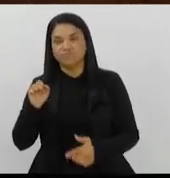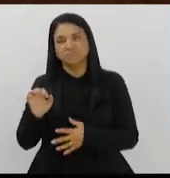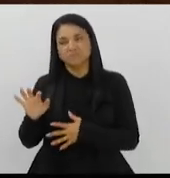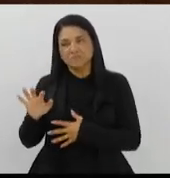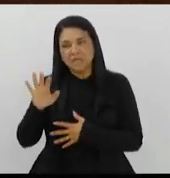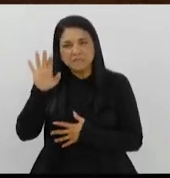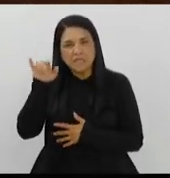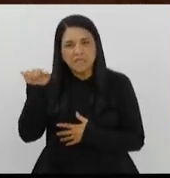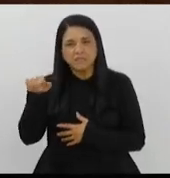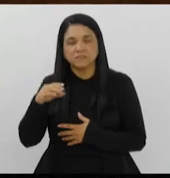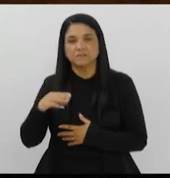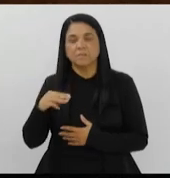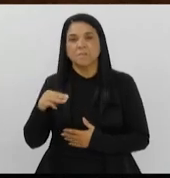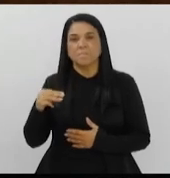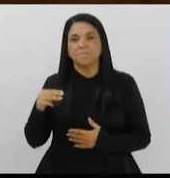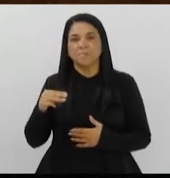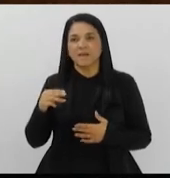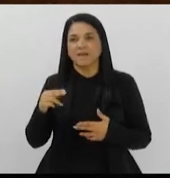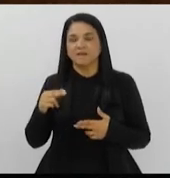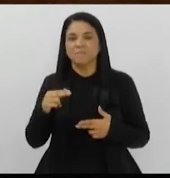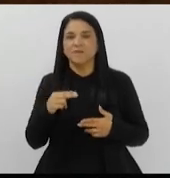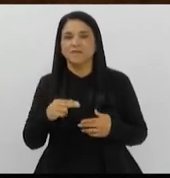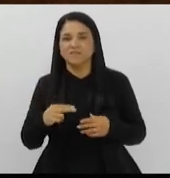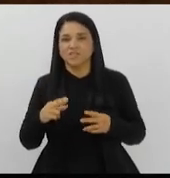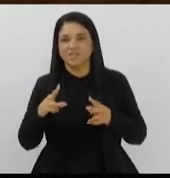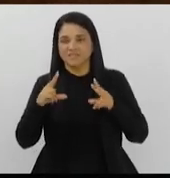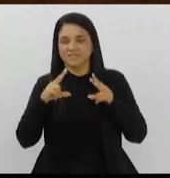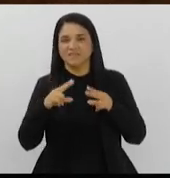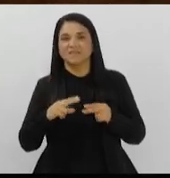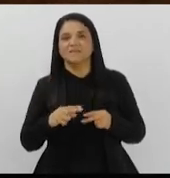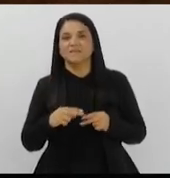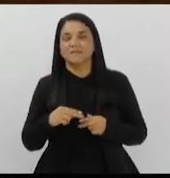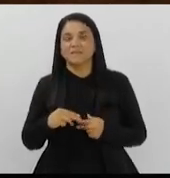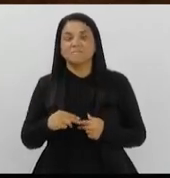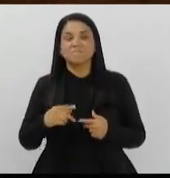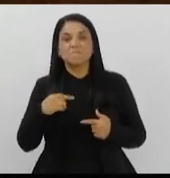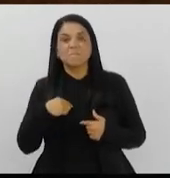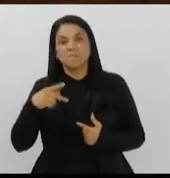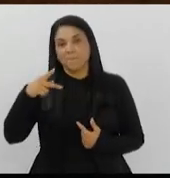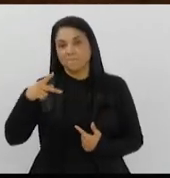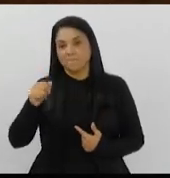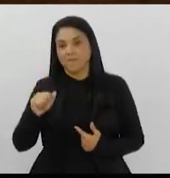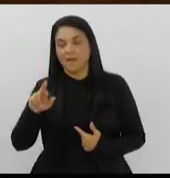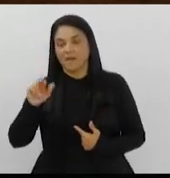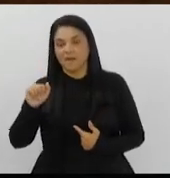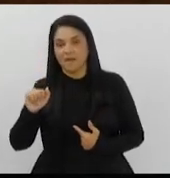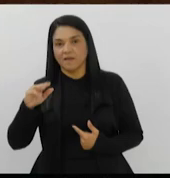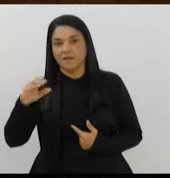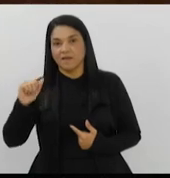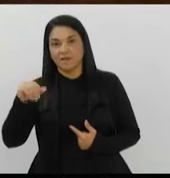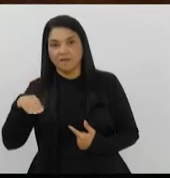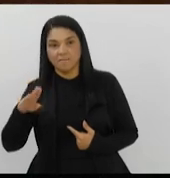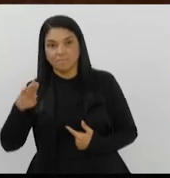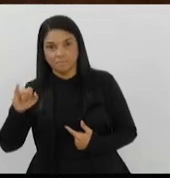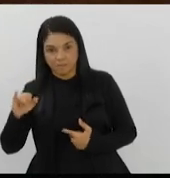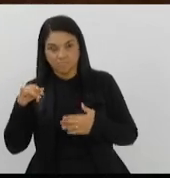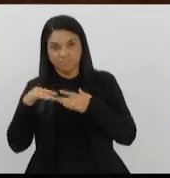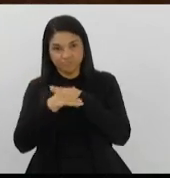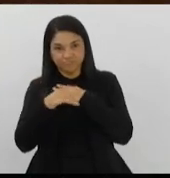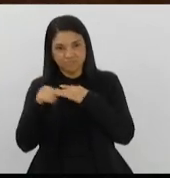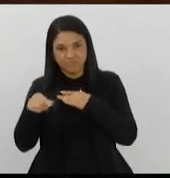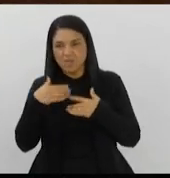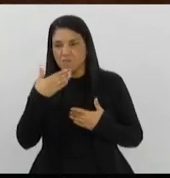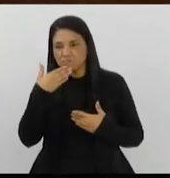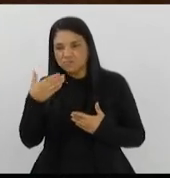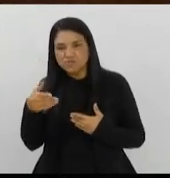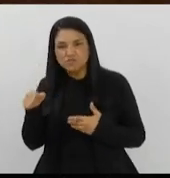azucrinando os trabalhadores que estavam transitando ali, parando carro de passeio, presidente, pedindo documento e habilitação. Pelo amor